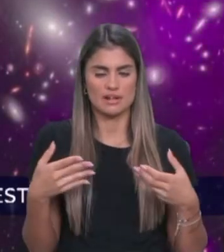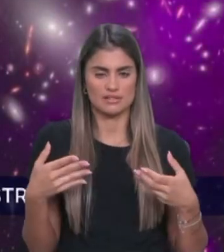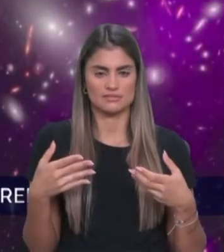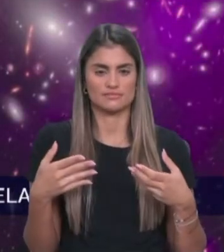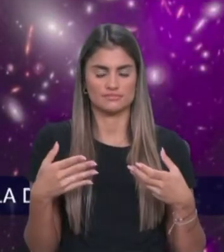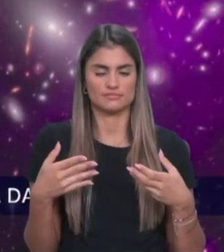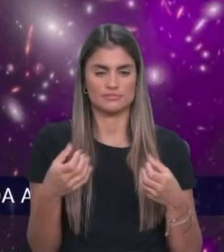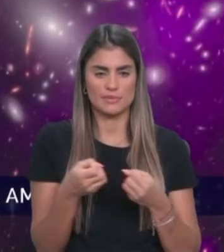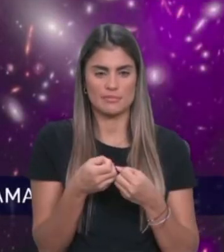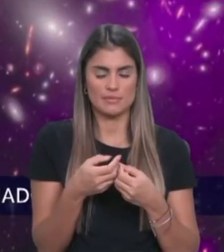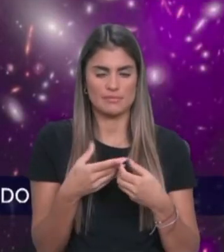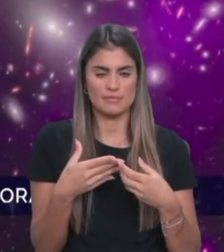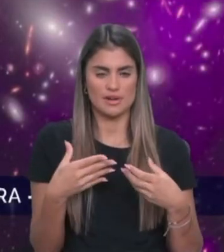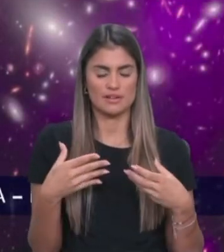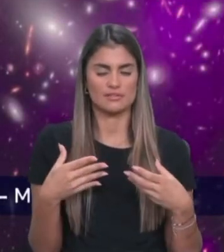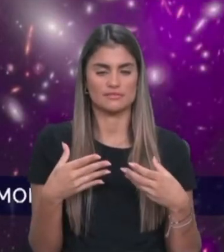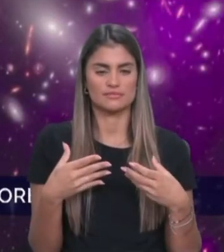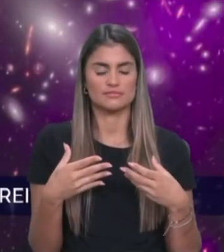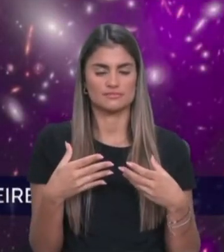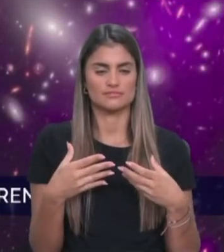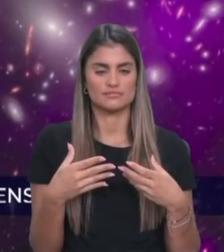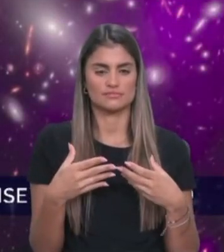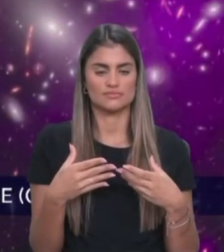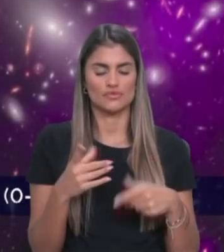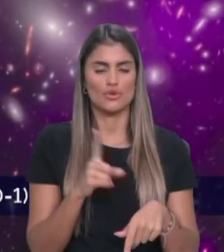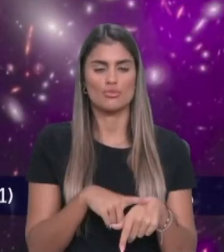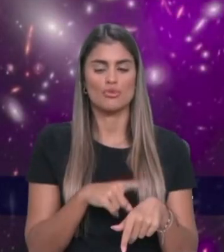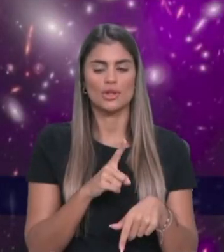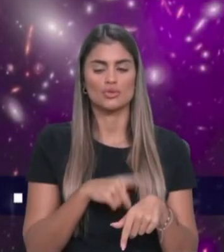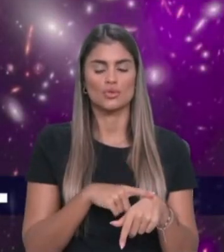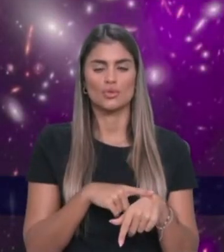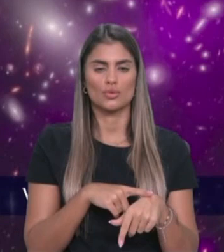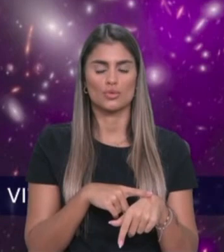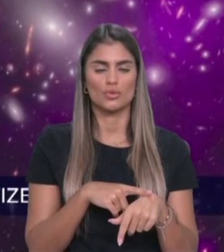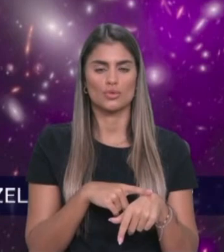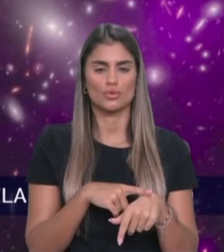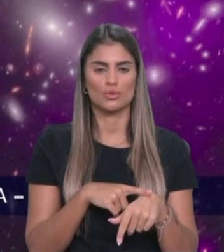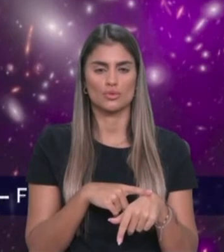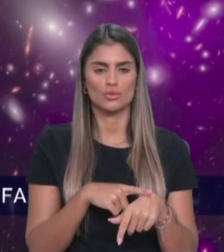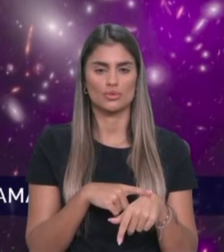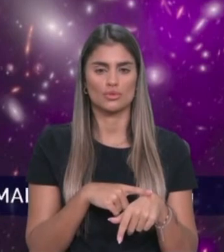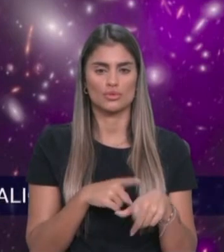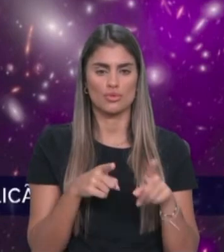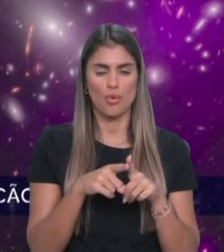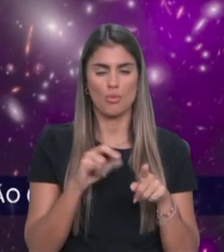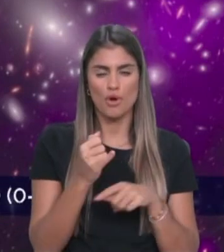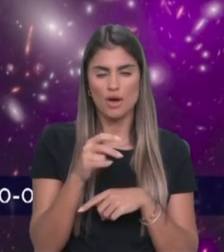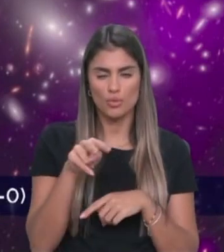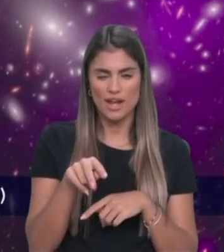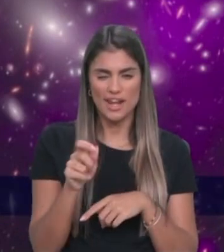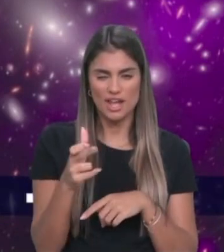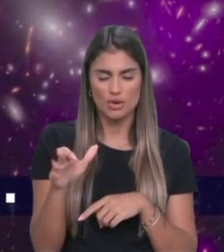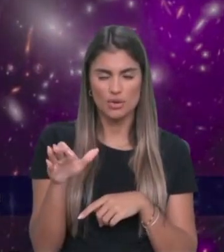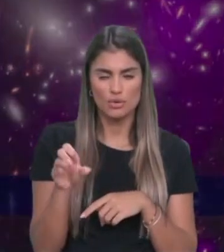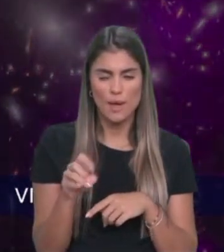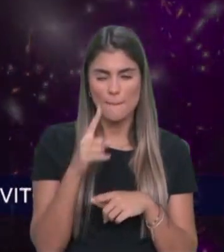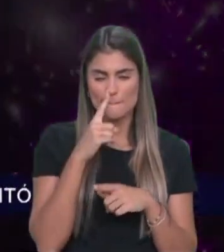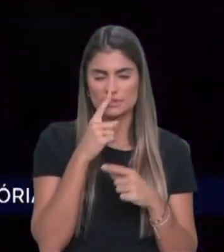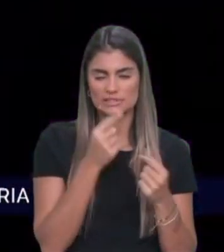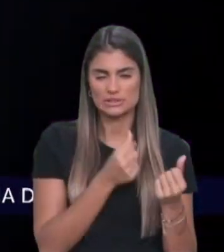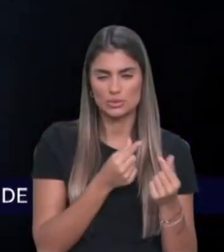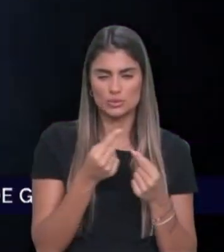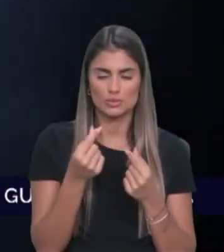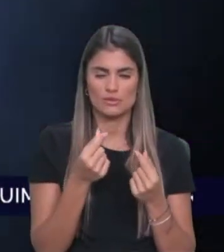muita matéria, mas foi precisamente numa altura em que a massa deste buraco negro é semelhante,